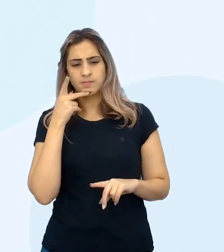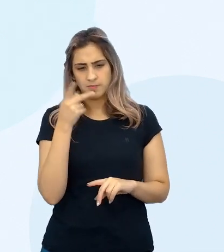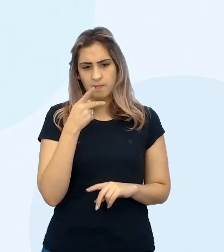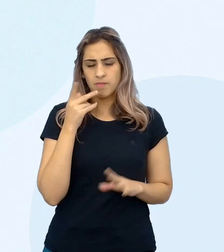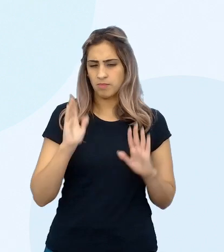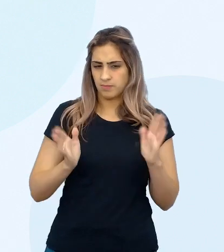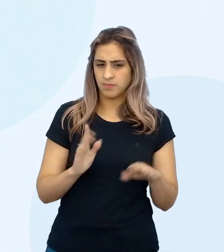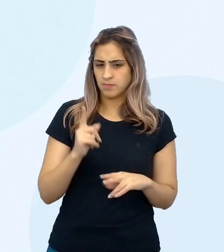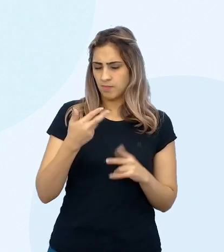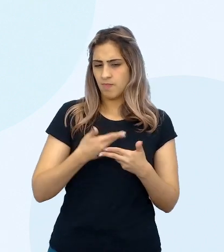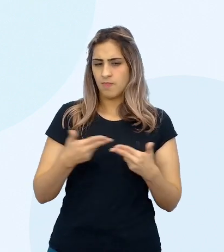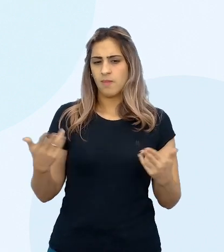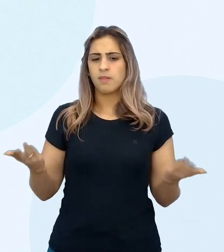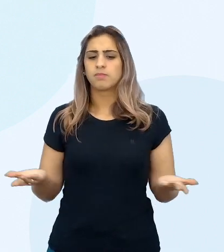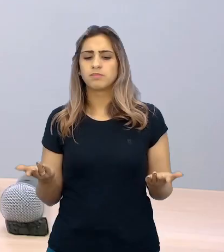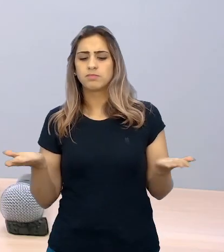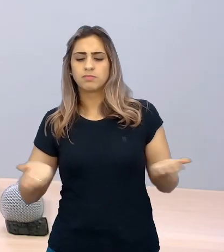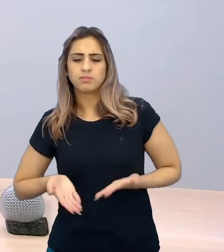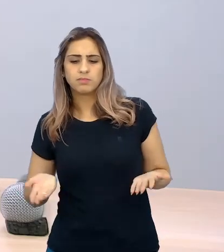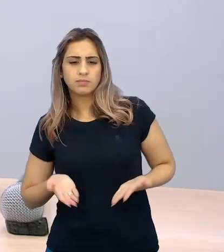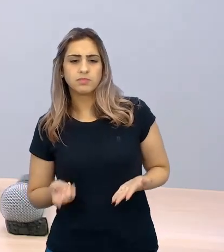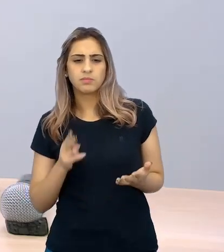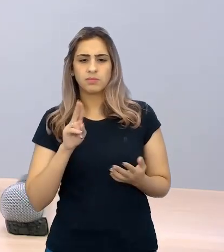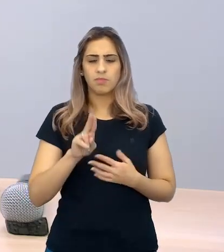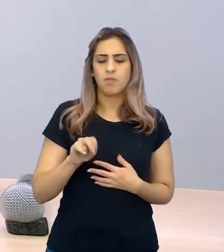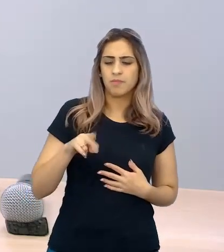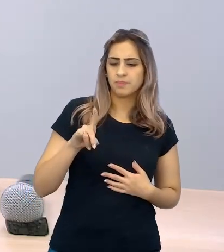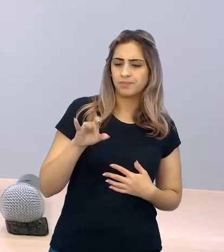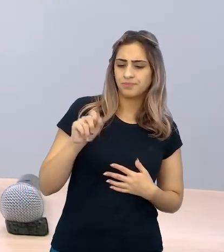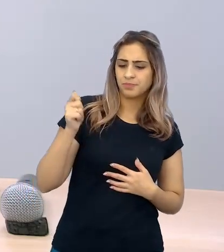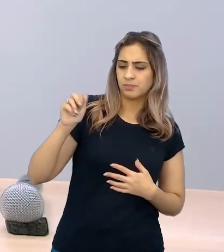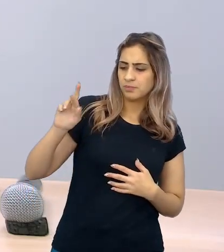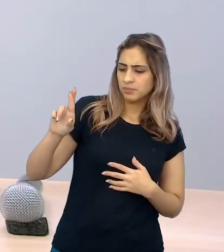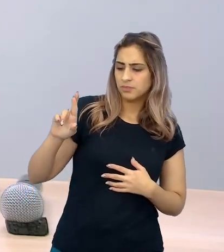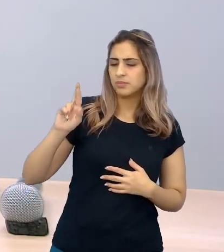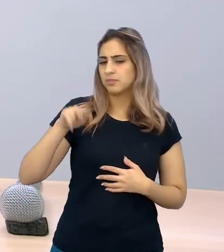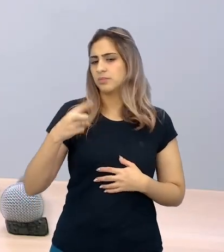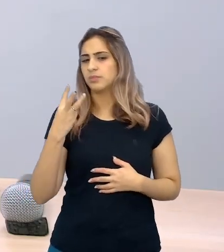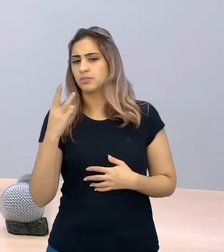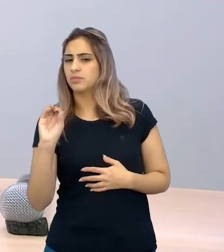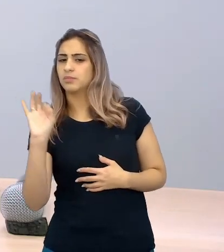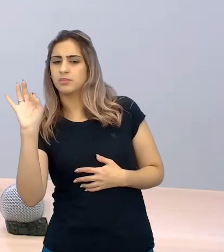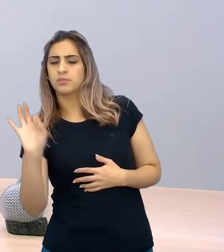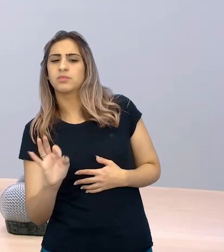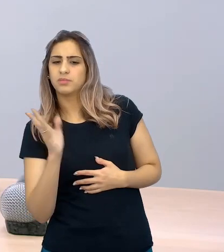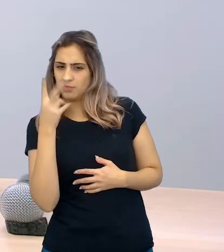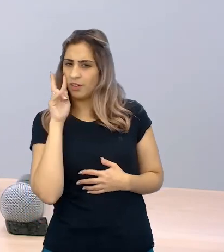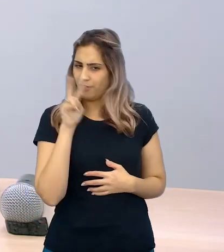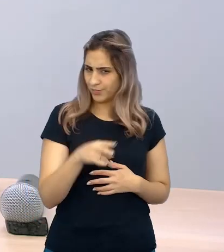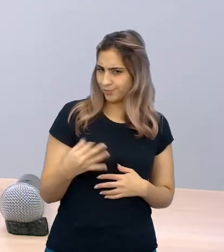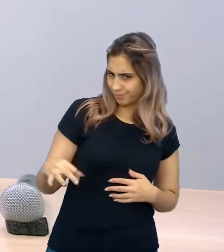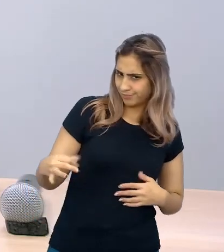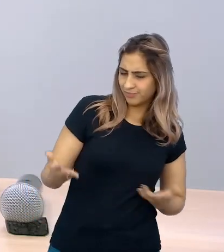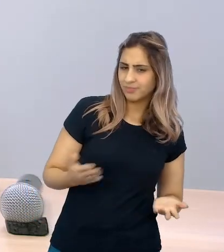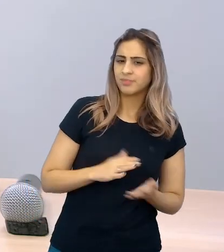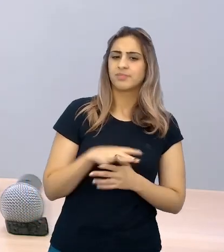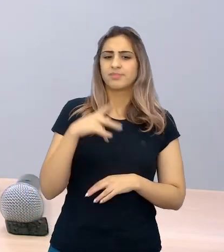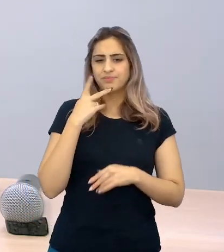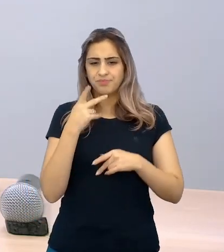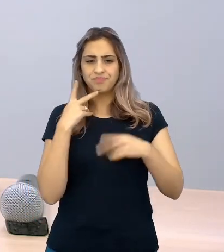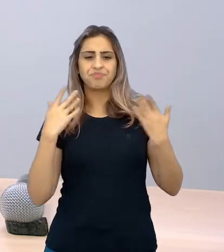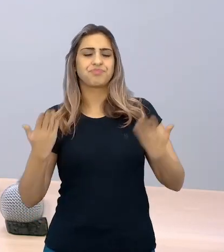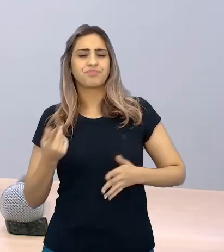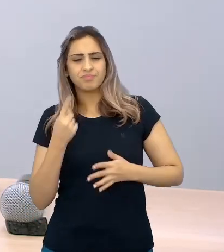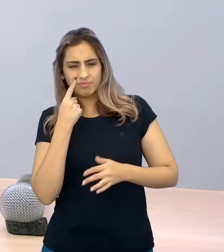Pode ser. Uma coisa do tipo, hoje a umidade relativa do ar está a 30%. Já viu isso, não Já. viu? Quando ele fala isso, ele fala,